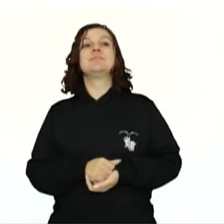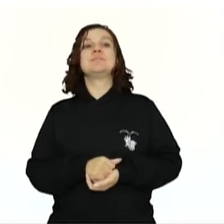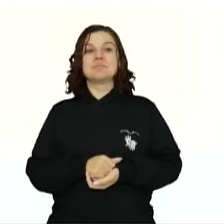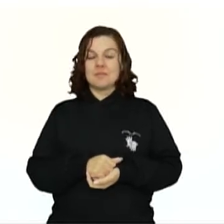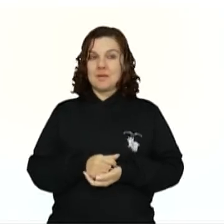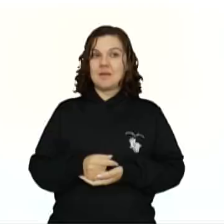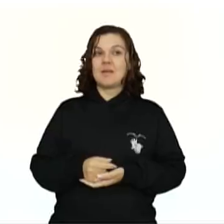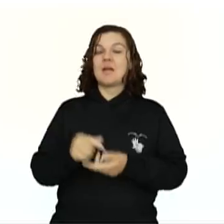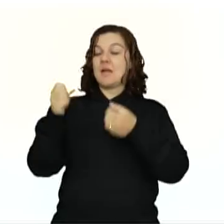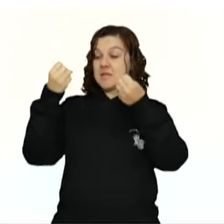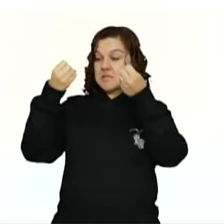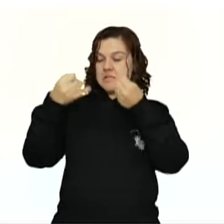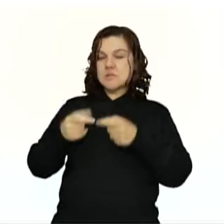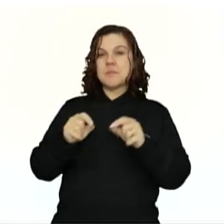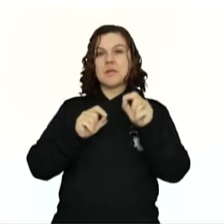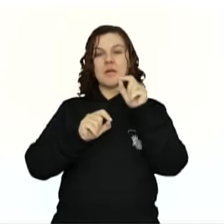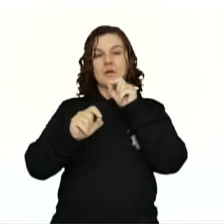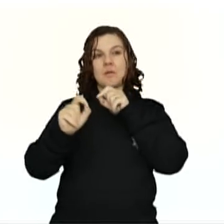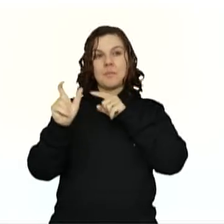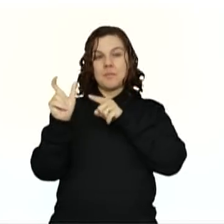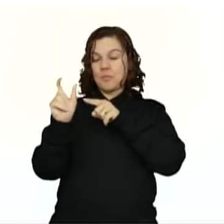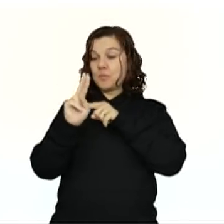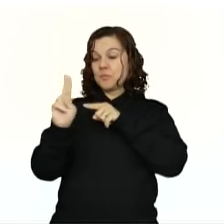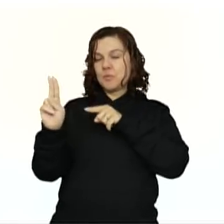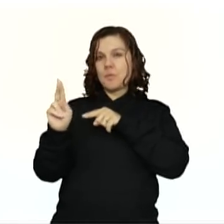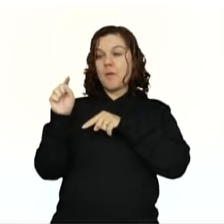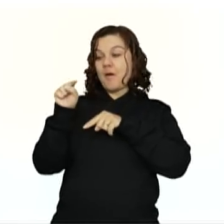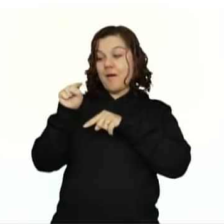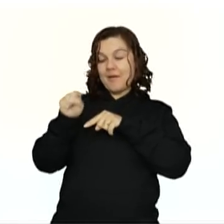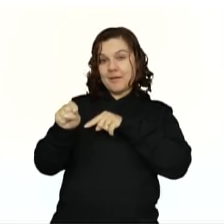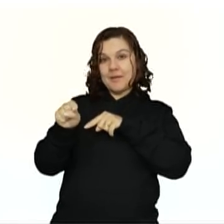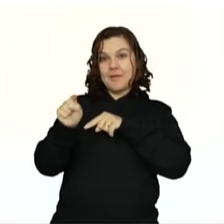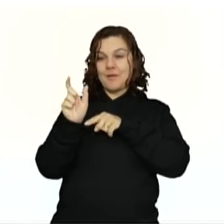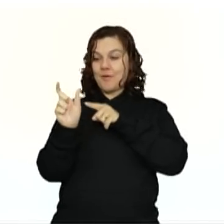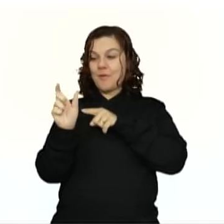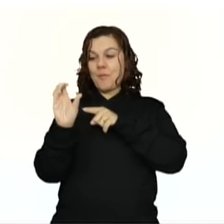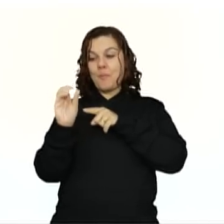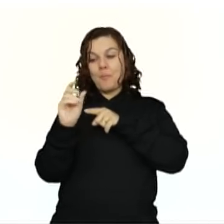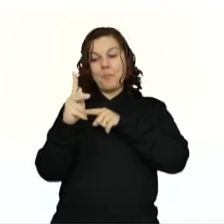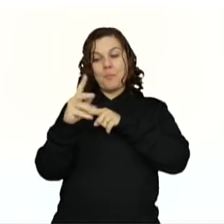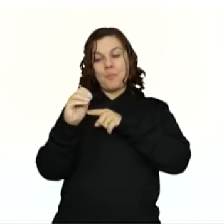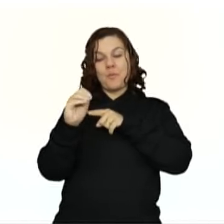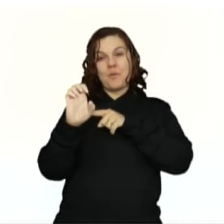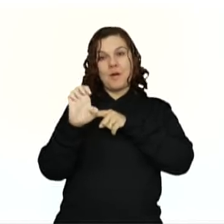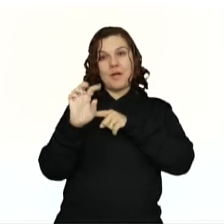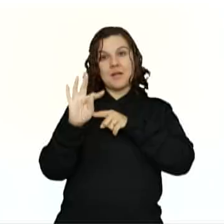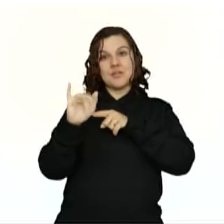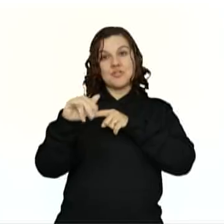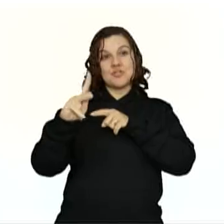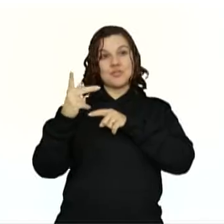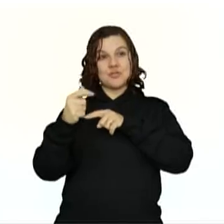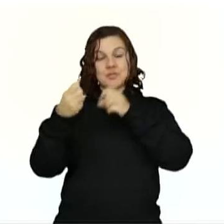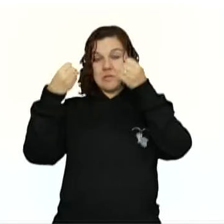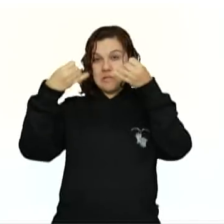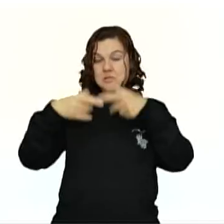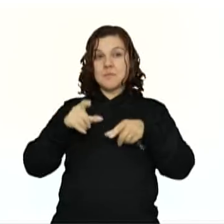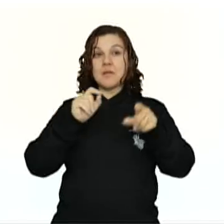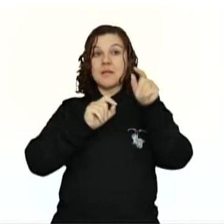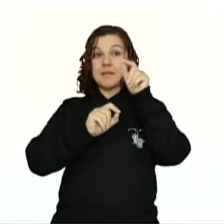explicativo, explica e identifica um nome. Aqui é o poetinha, explica quem é Vinícius de